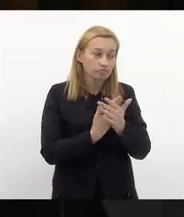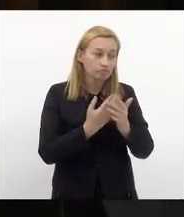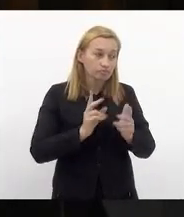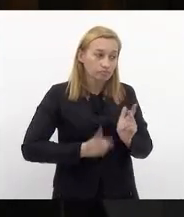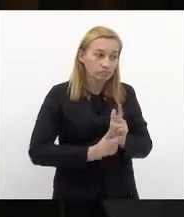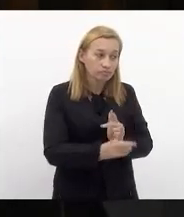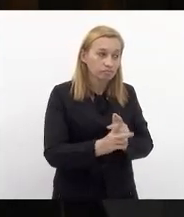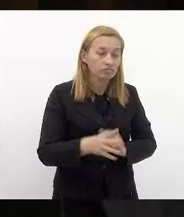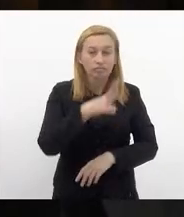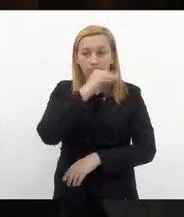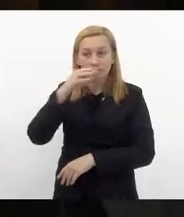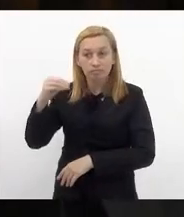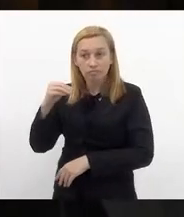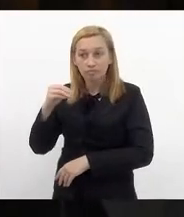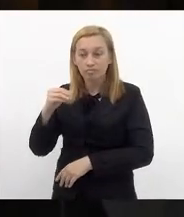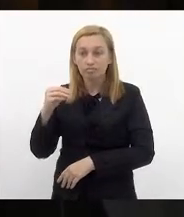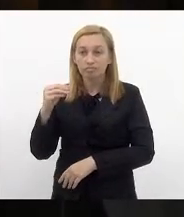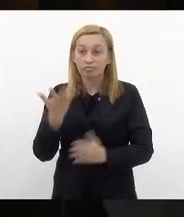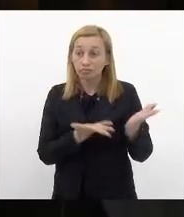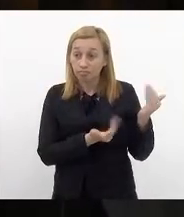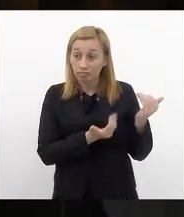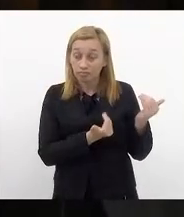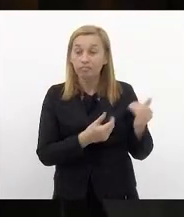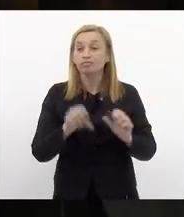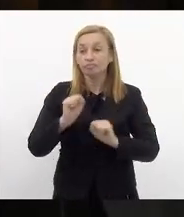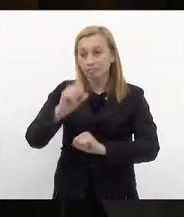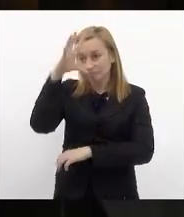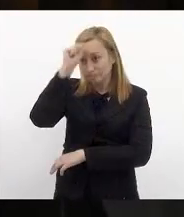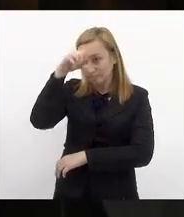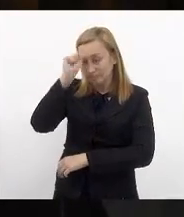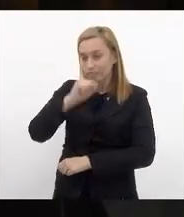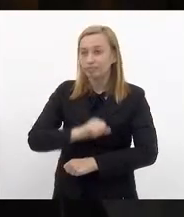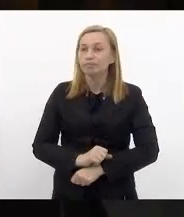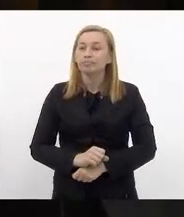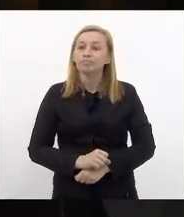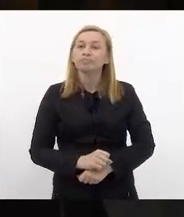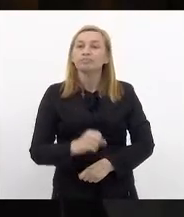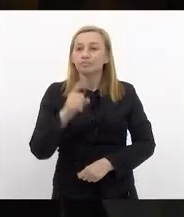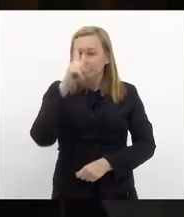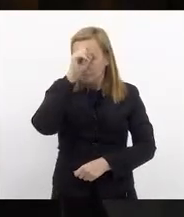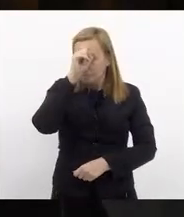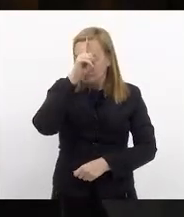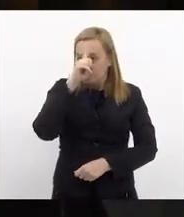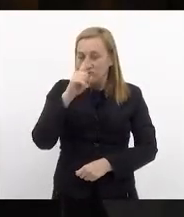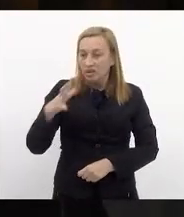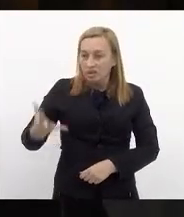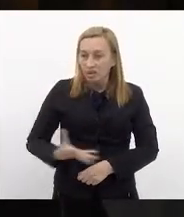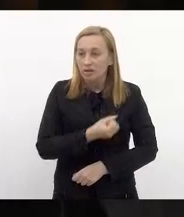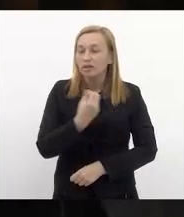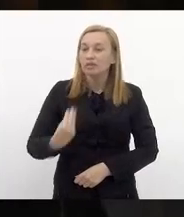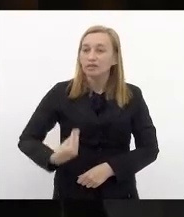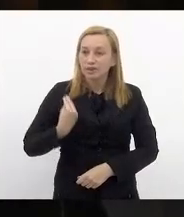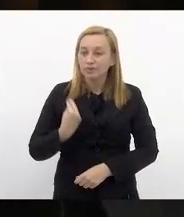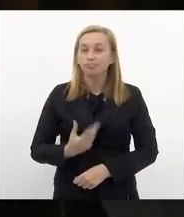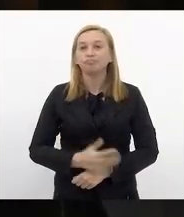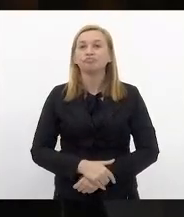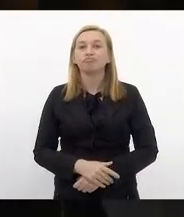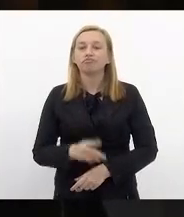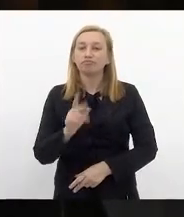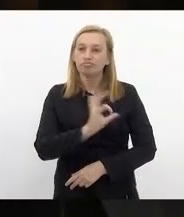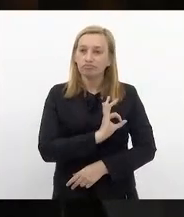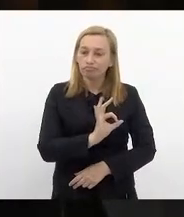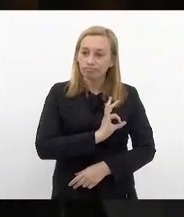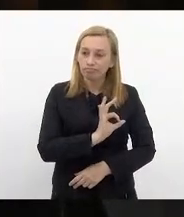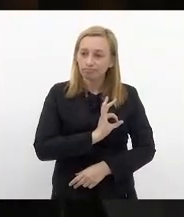crianças, adolescentes, jovens e adultos possam aprender, para que os hospitais estejam salvando vidas, para que as polícias